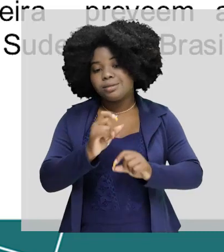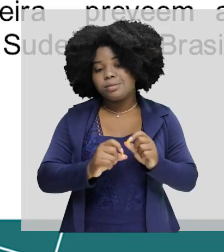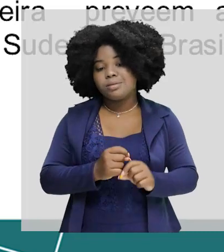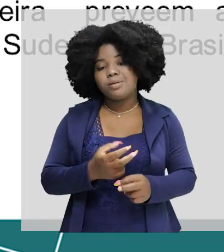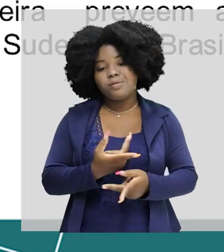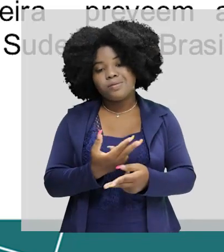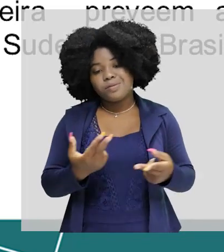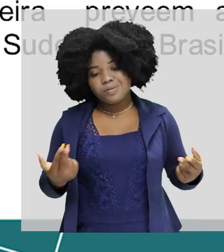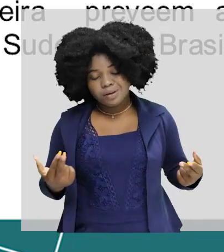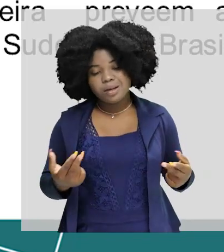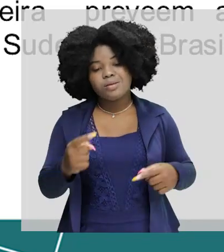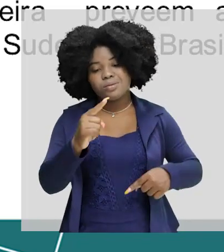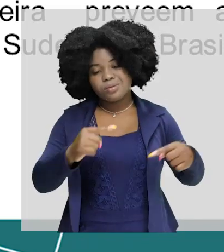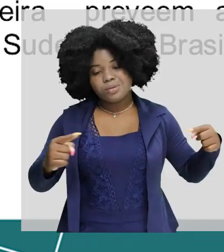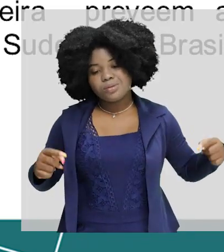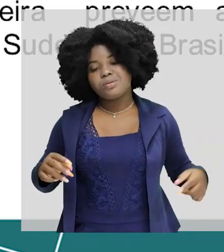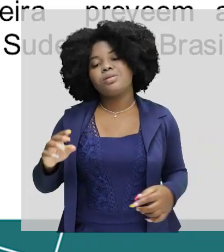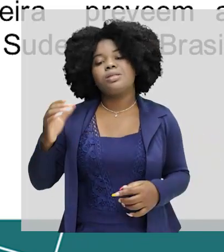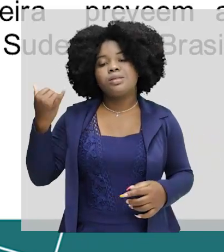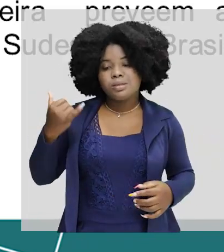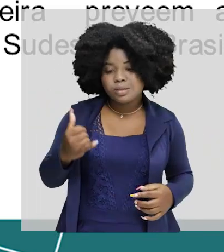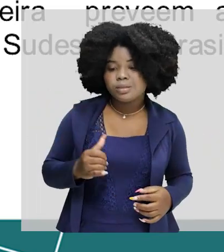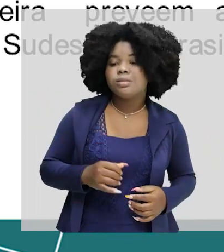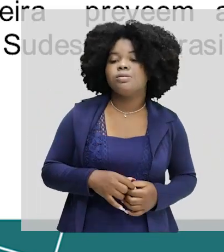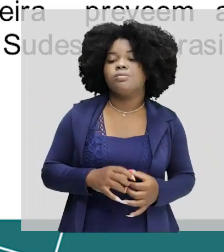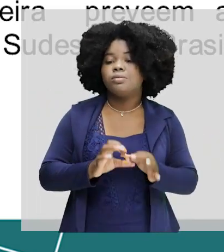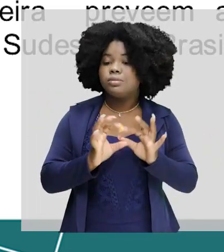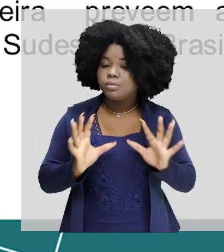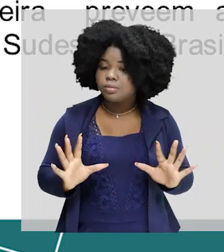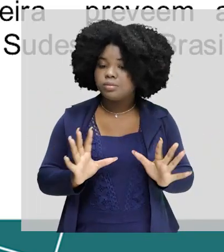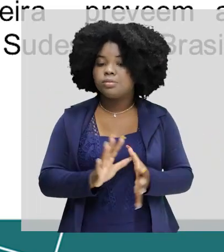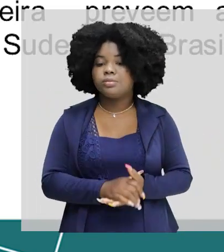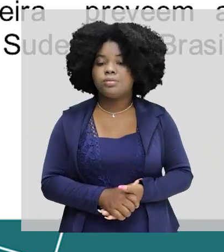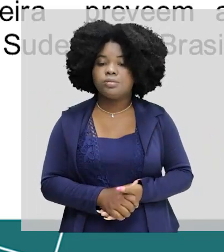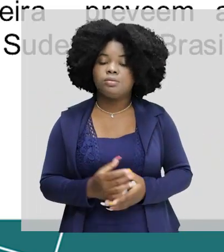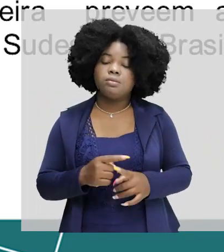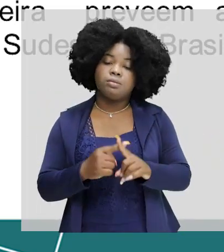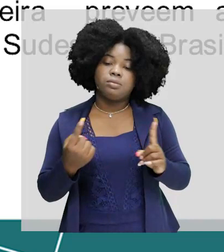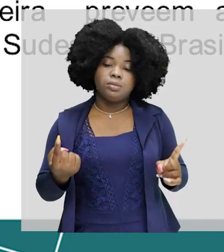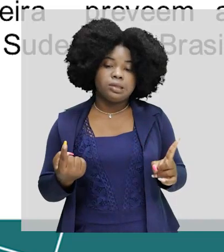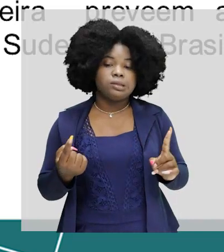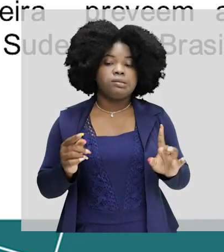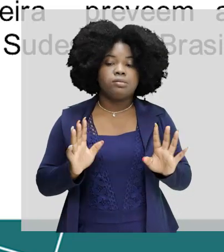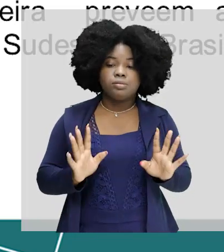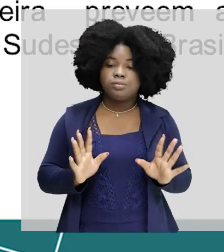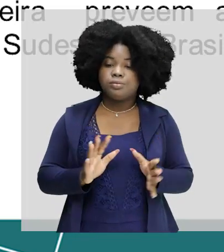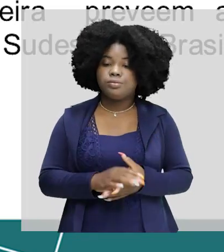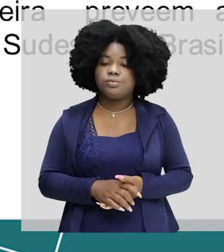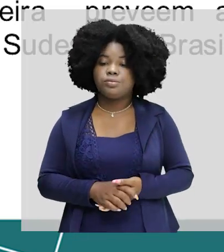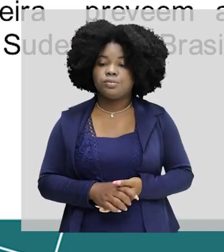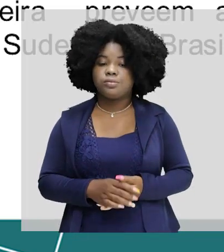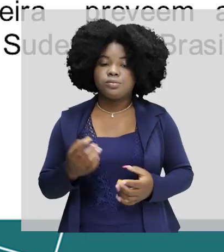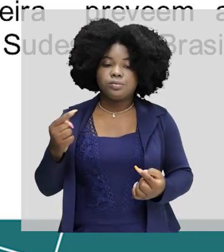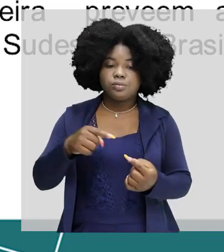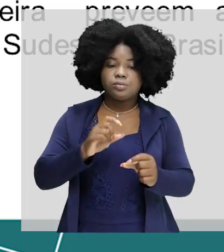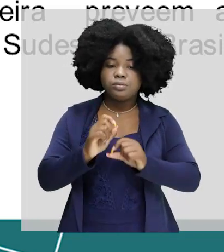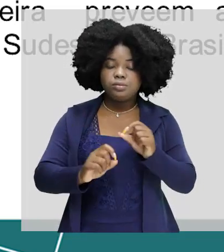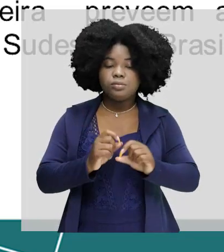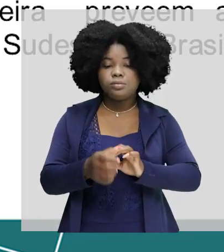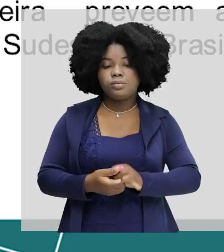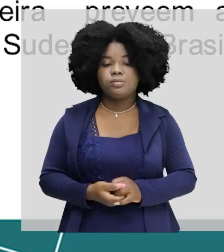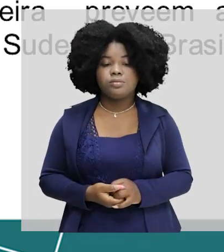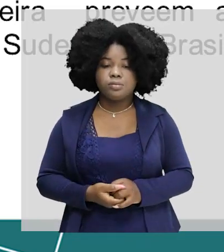muitos recursos energéticos à nossa disposição, certo? Mas o Brasil, né, tem como objetivo,